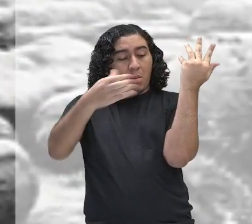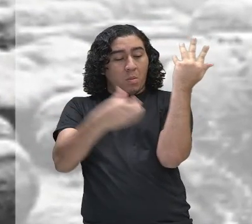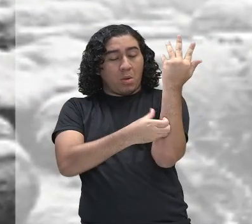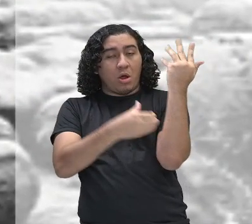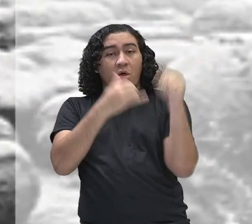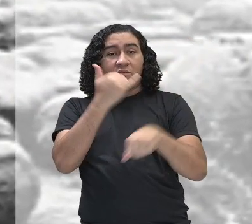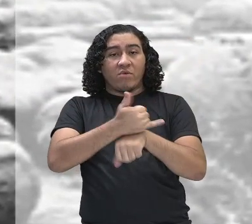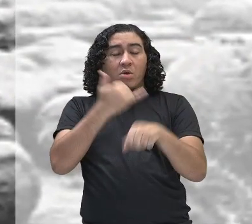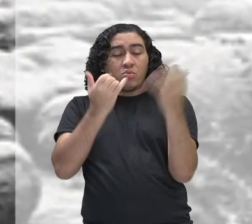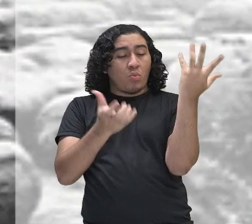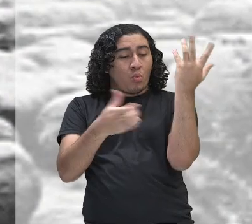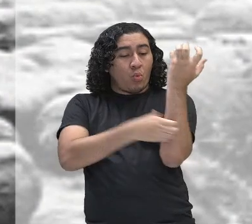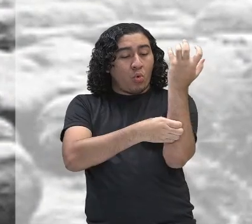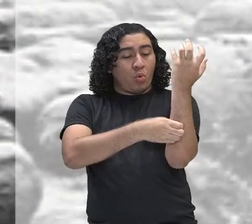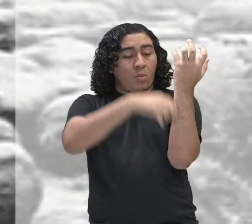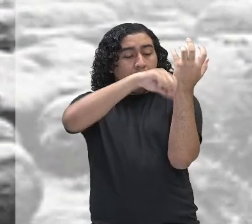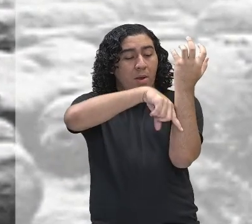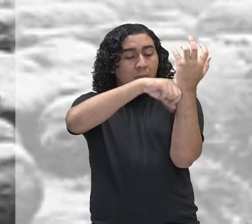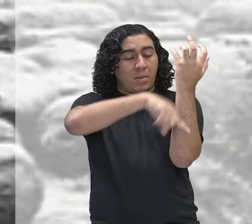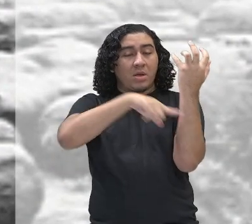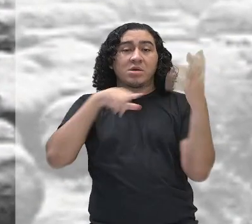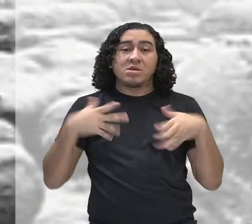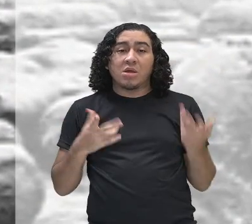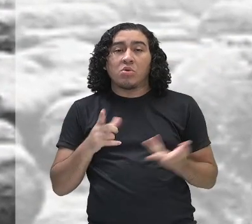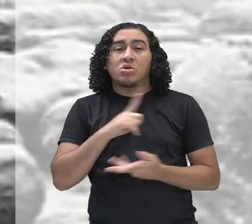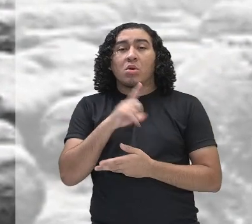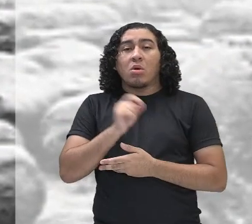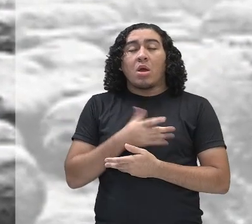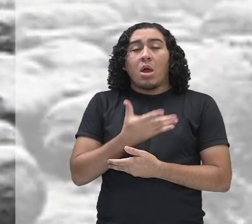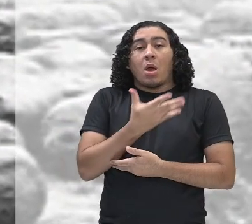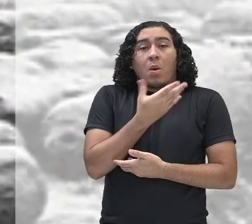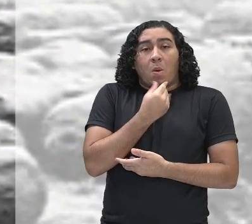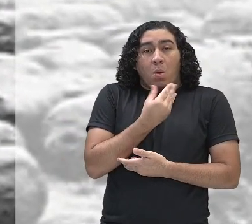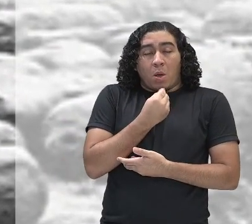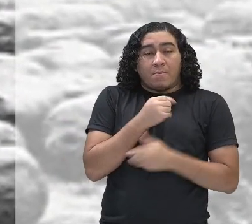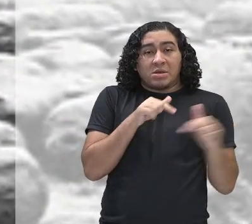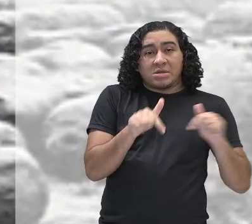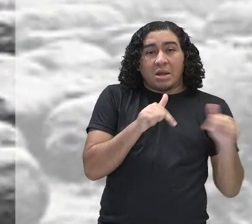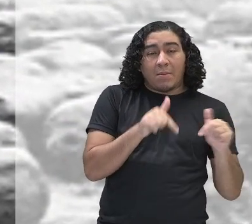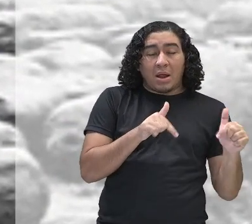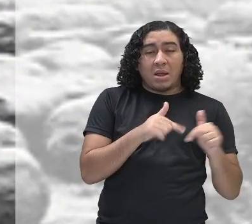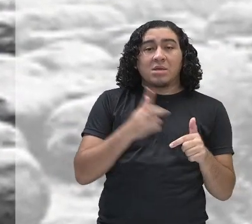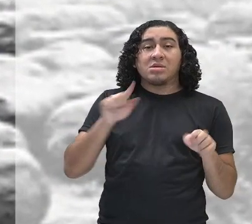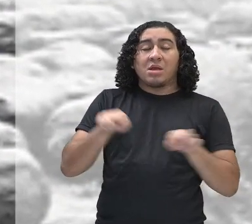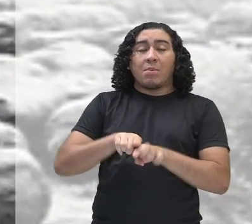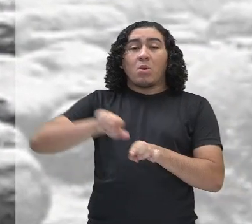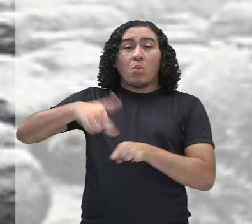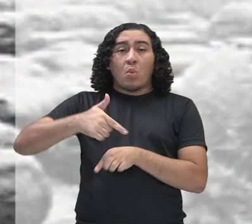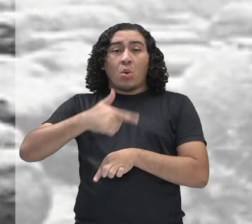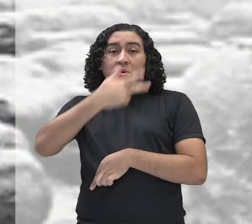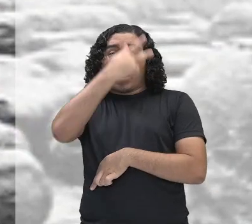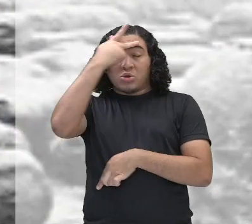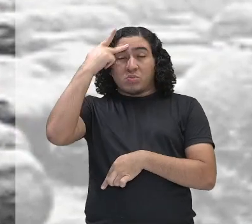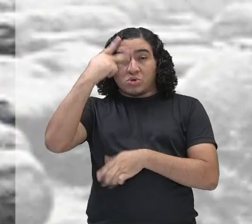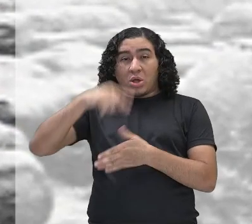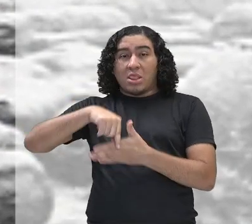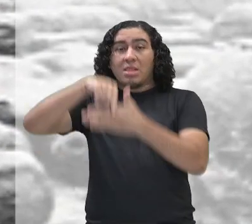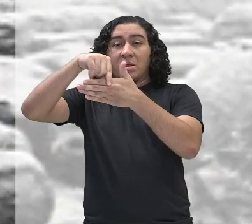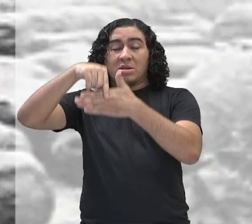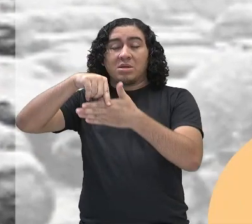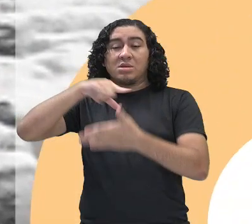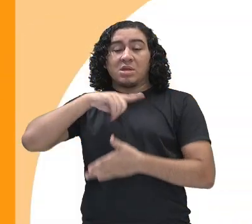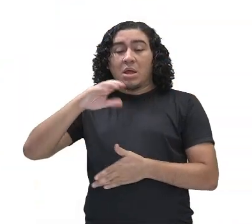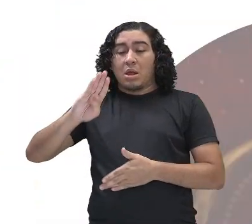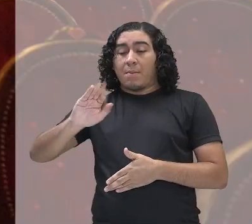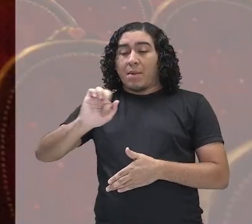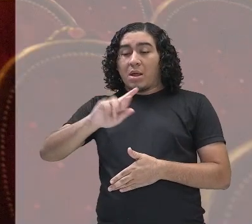existente entre o seringueiro e o seu patrão, o chamado seringalista ou o barão, coronel de barranco ou barão